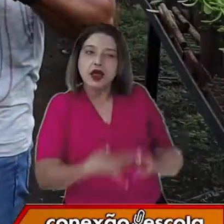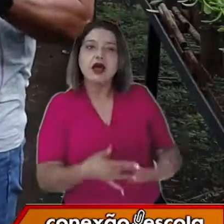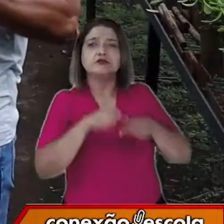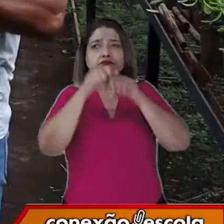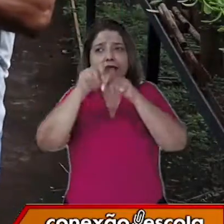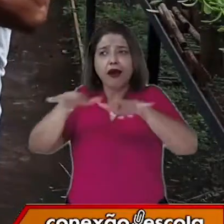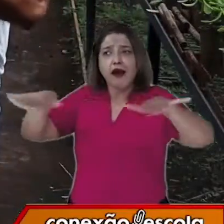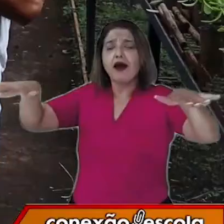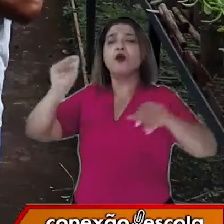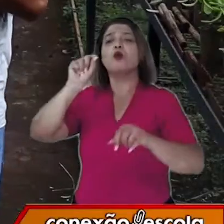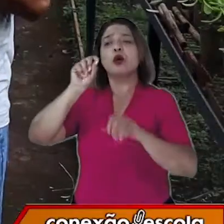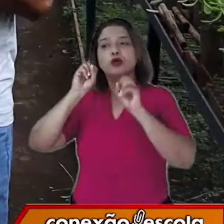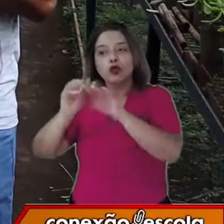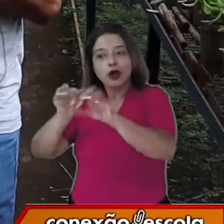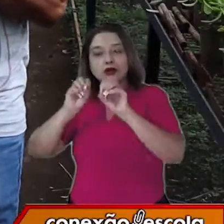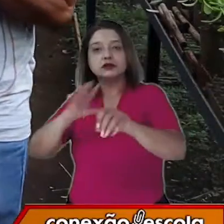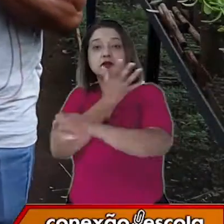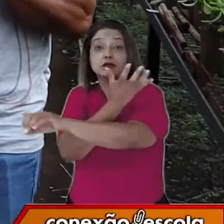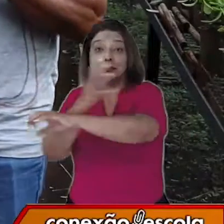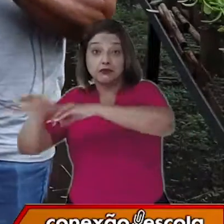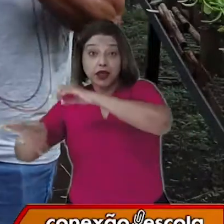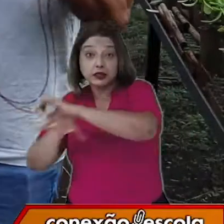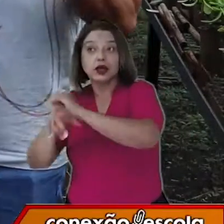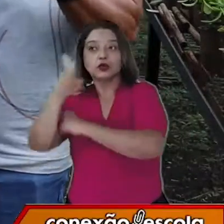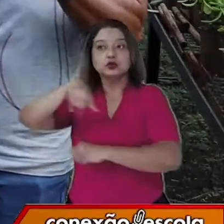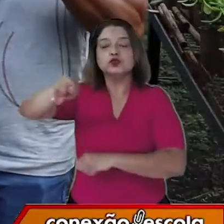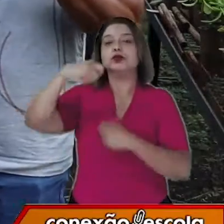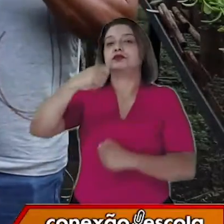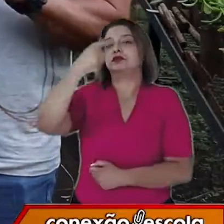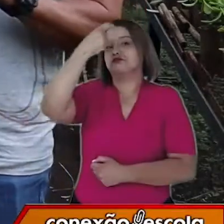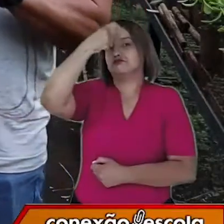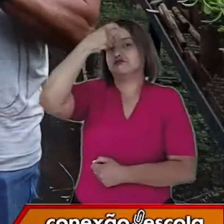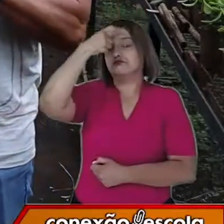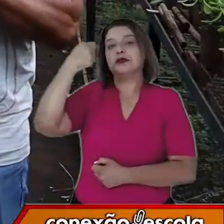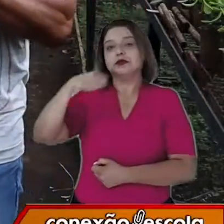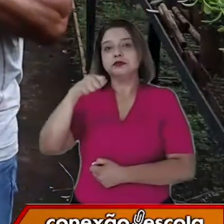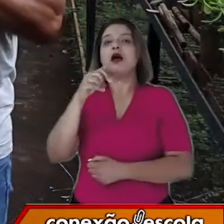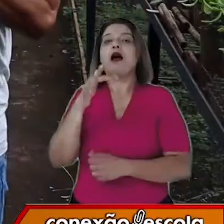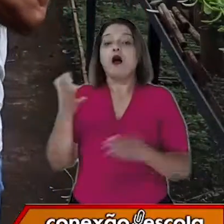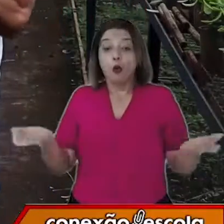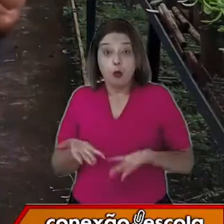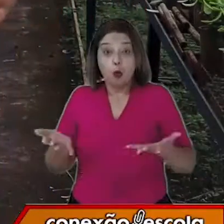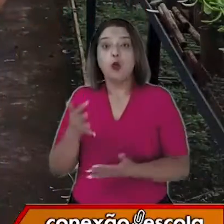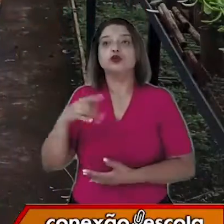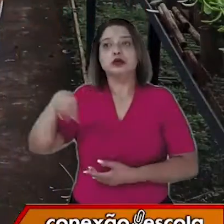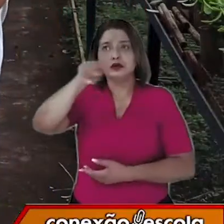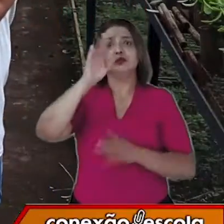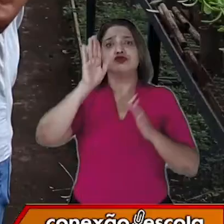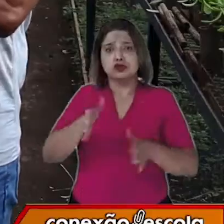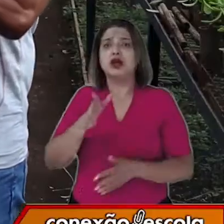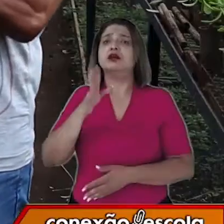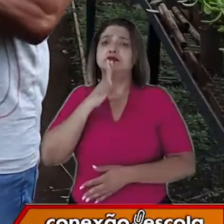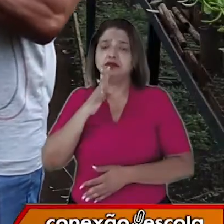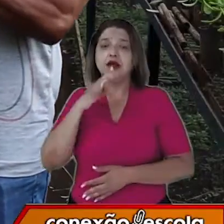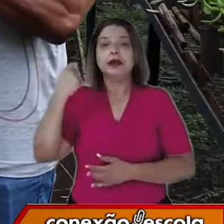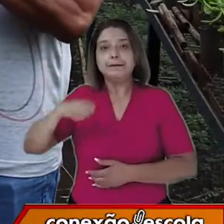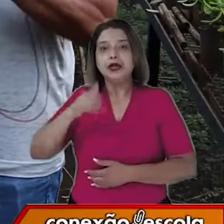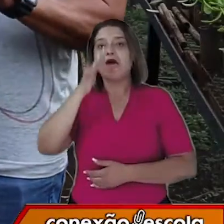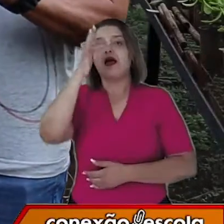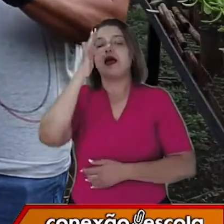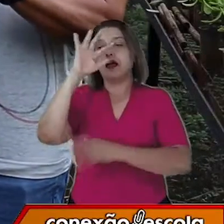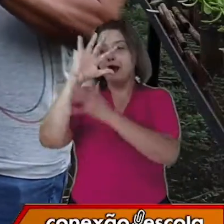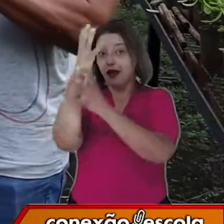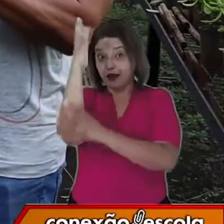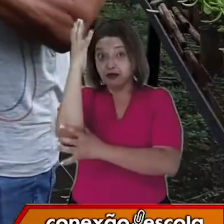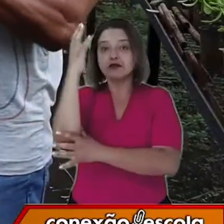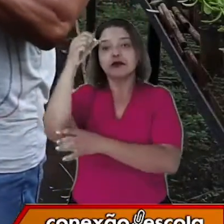ambiental, muita gente hoje está se conscientizando disso, de que tem que plantar árvores, né? Quando nós falamos também em aquecimento global, qual